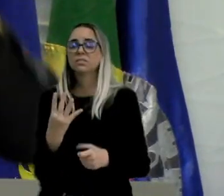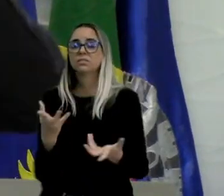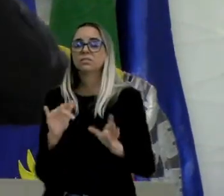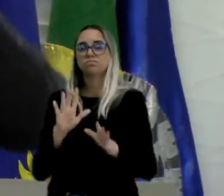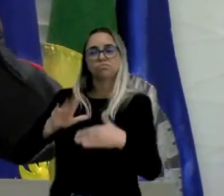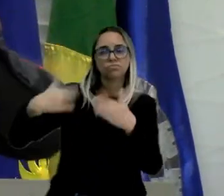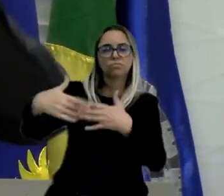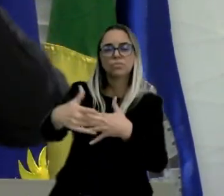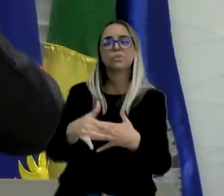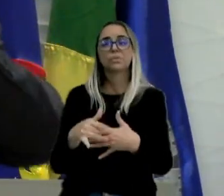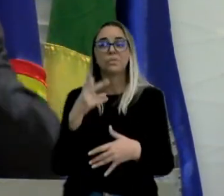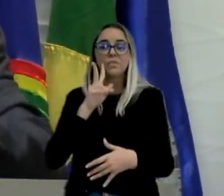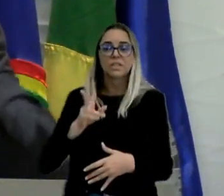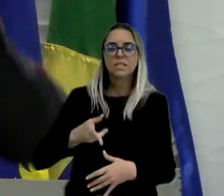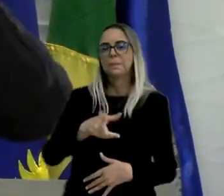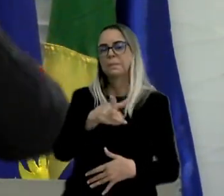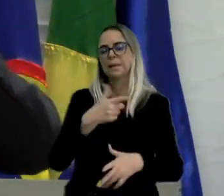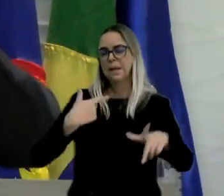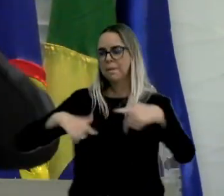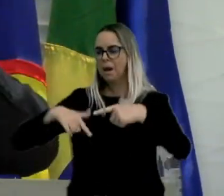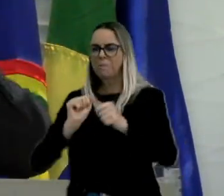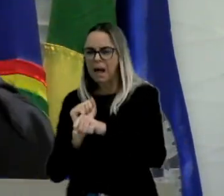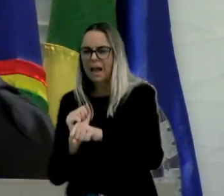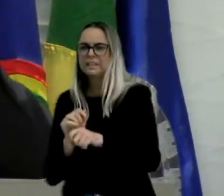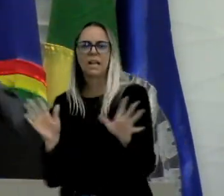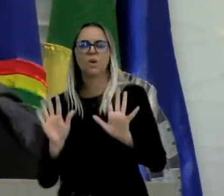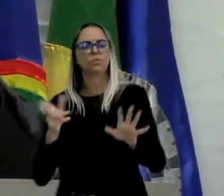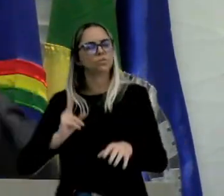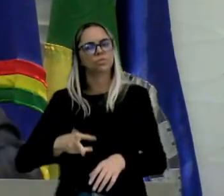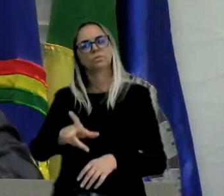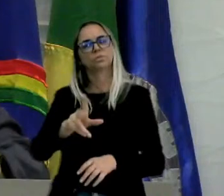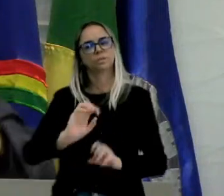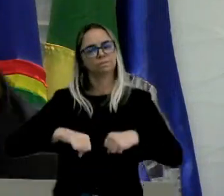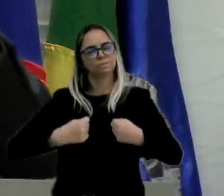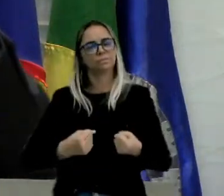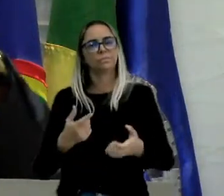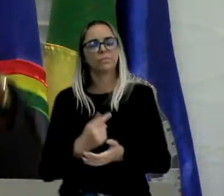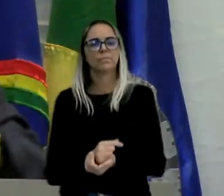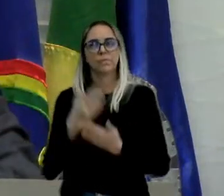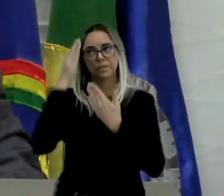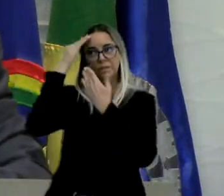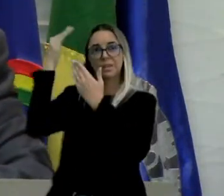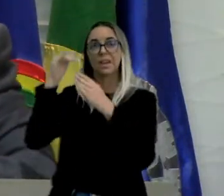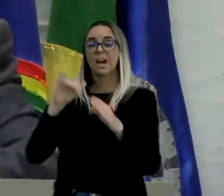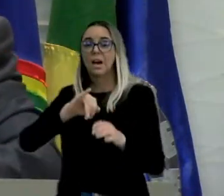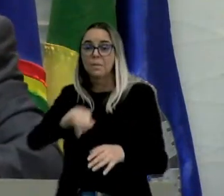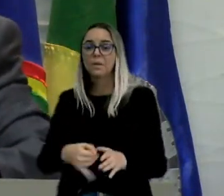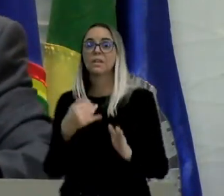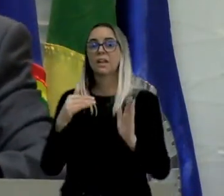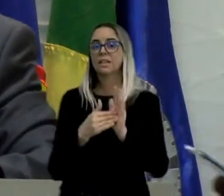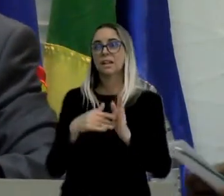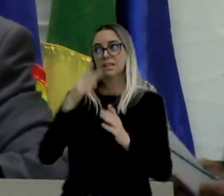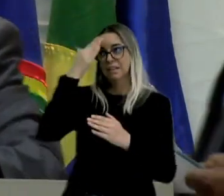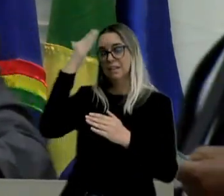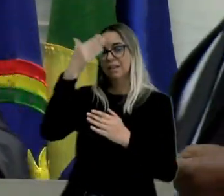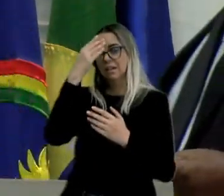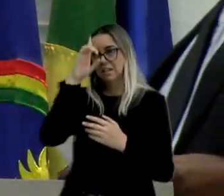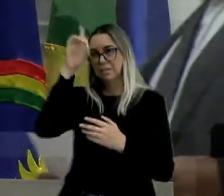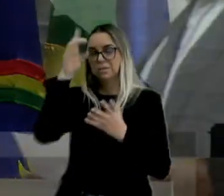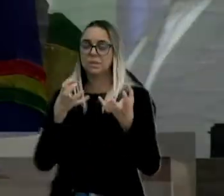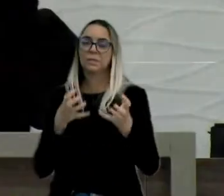nosso grupo político nunca parou de trabalhar nem vai parar de trabalhar nunca graças a Deus até a próxima oportunidade se Deus assim nos